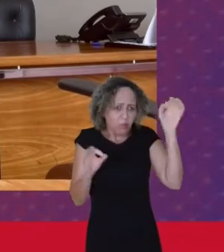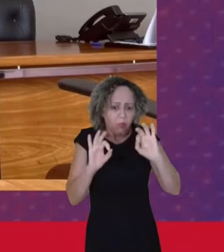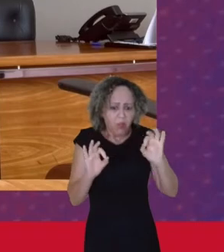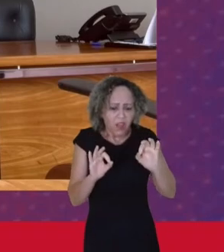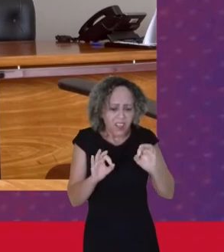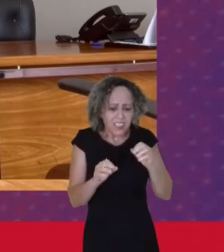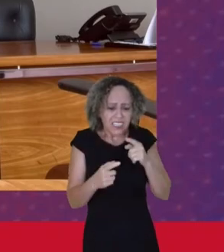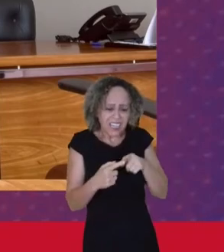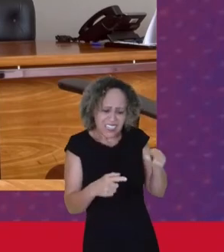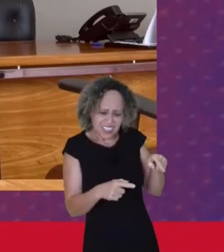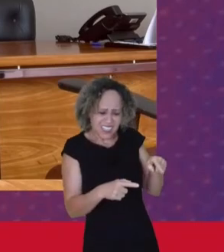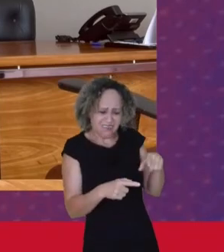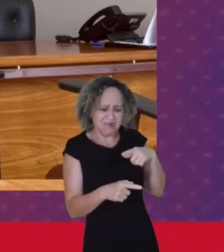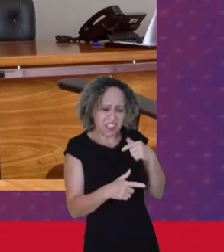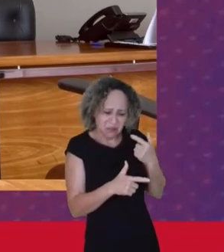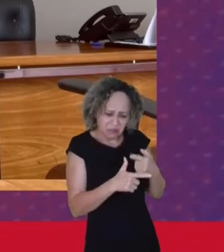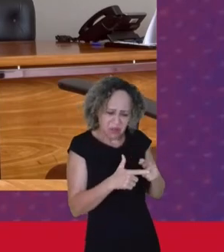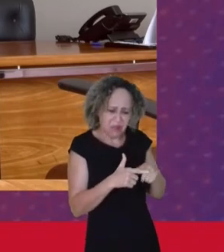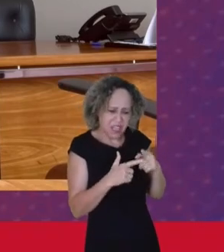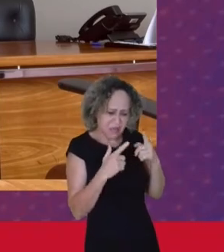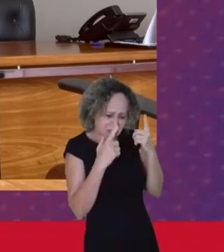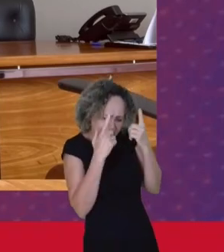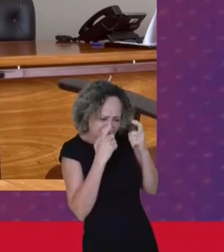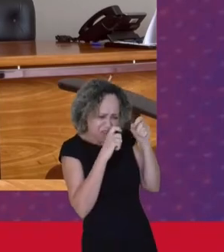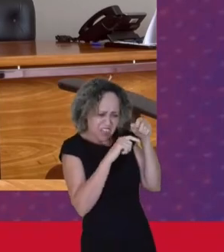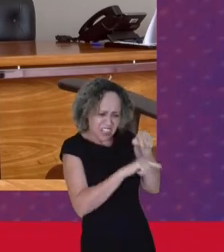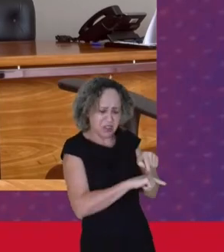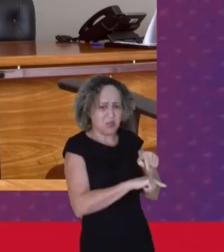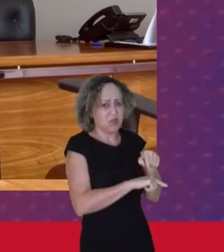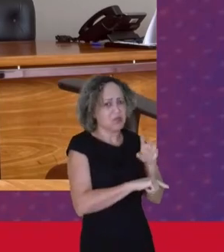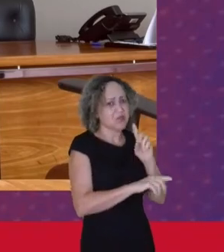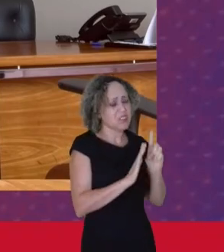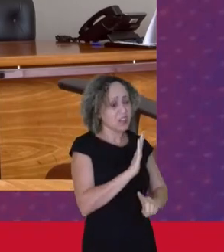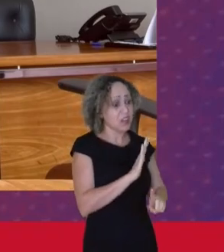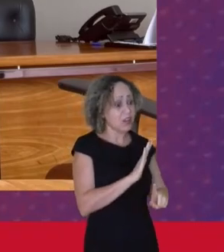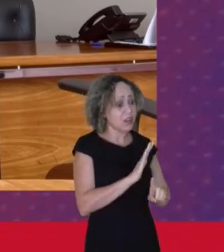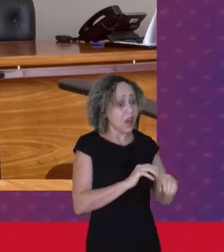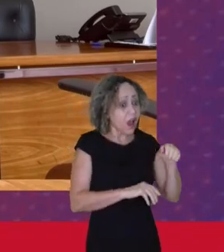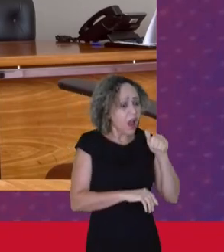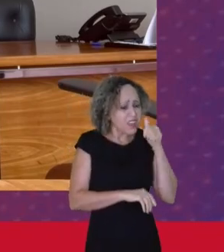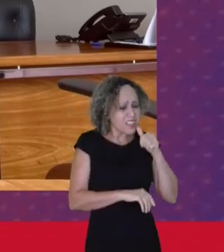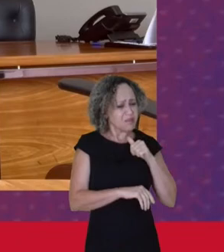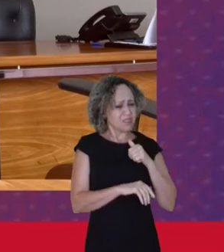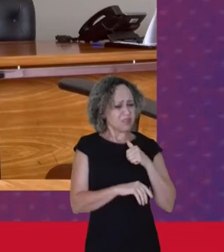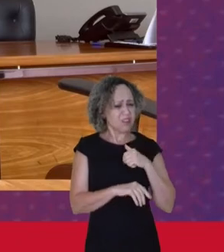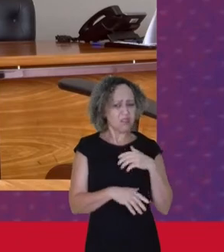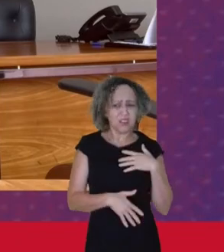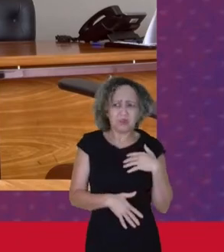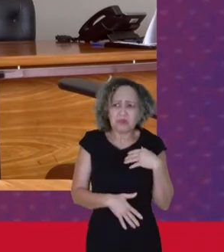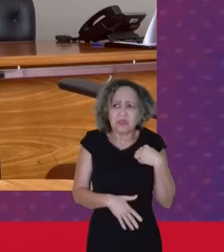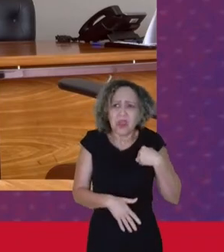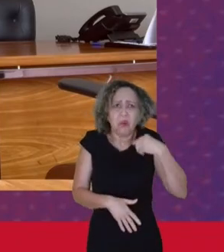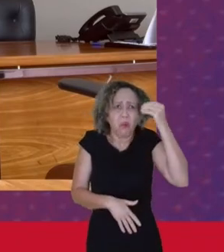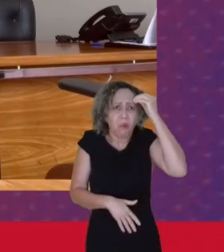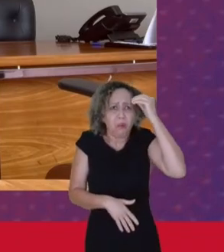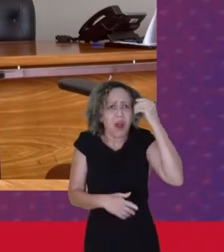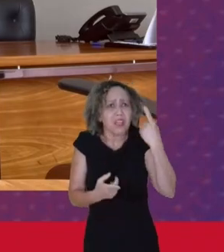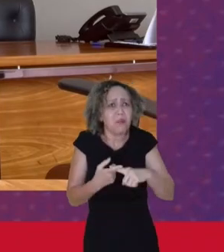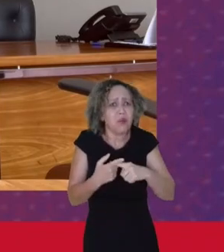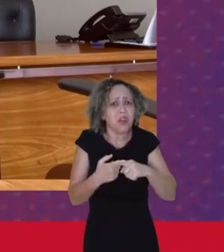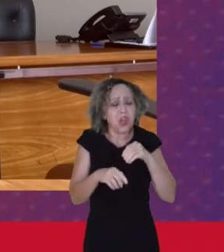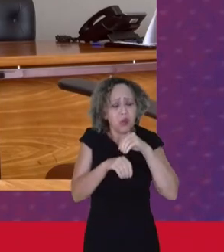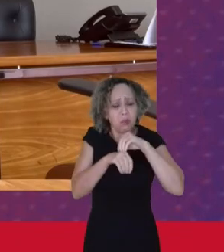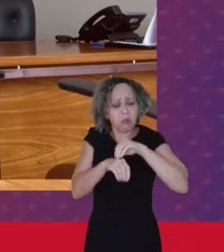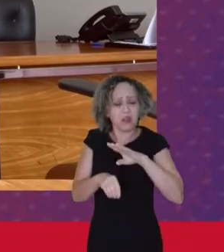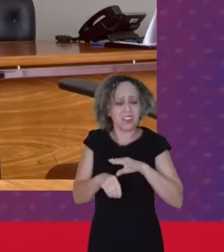se achavam que ela era a culpada por ter mandado o nudes. E aí o Humaniza Redes vinha com uma